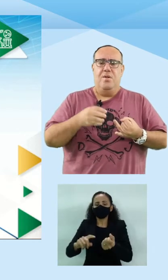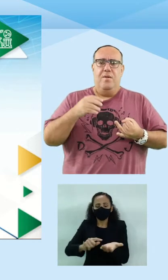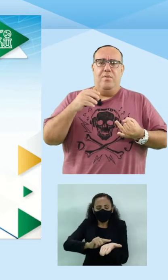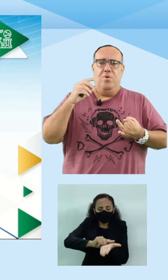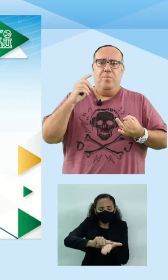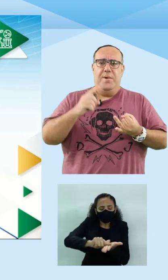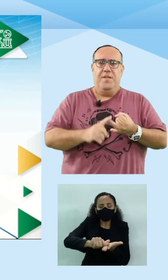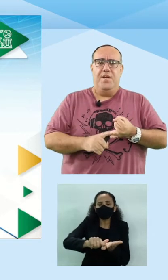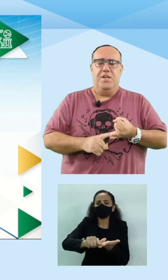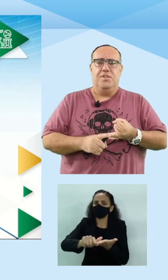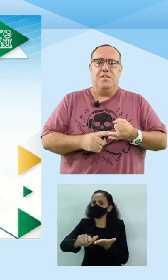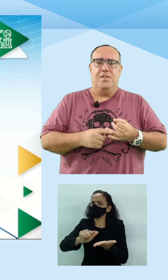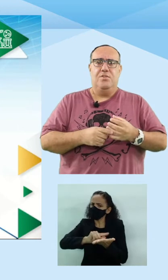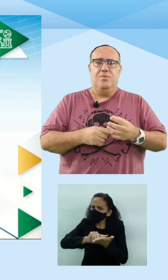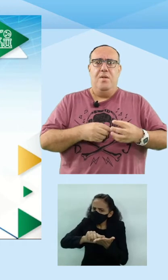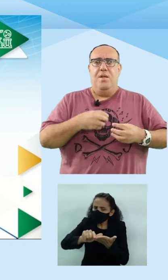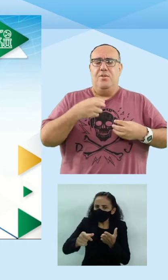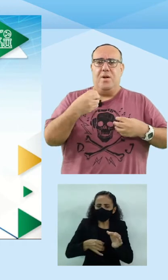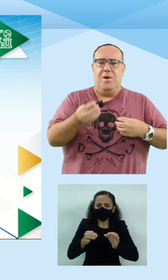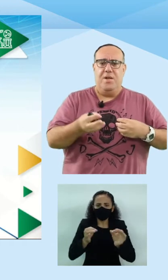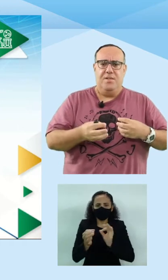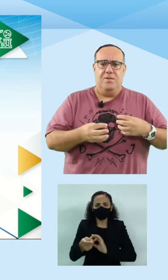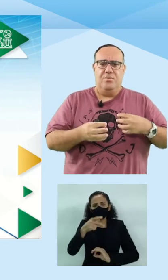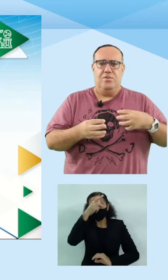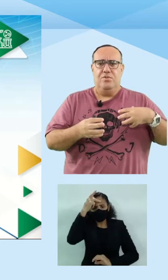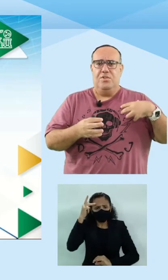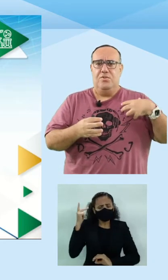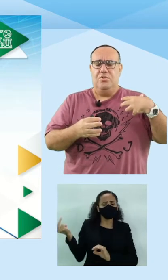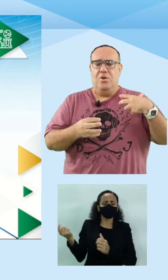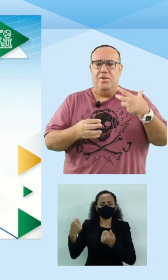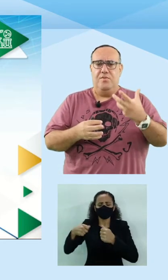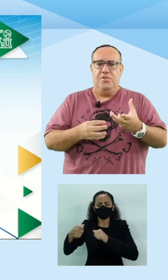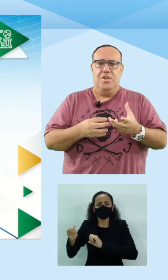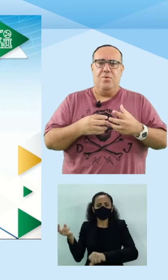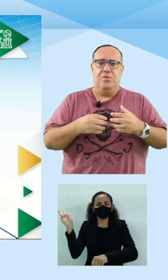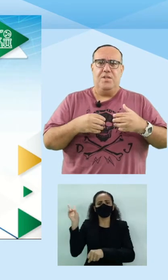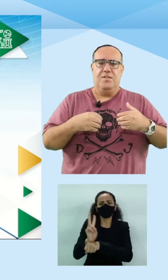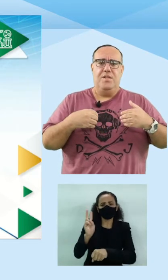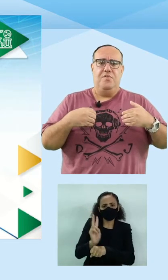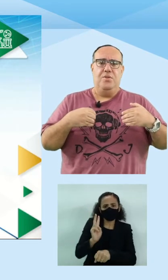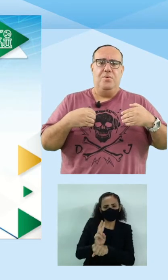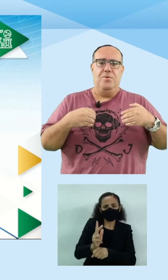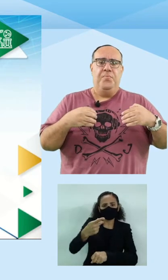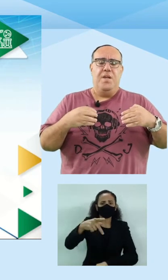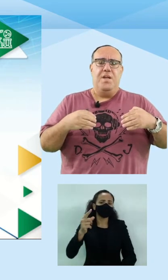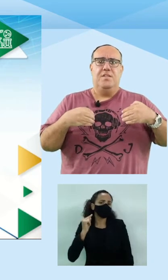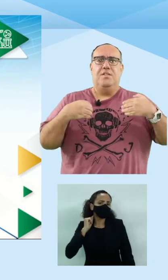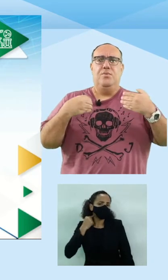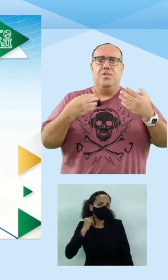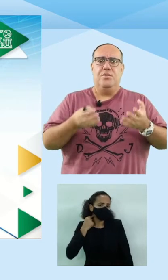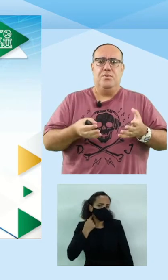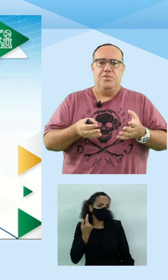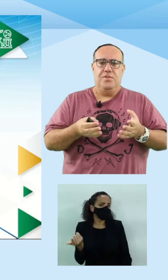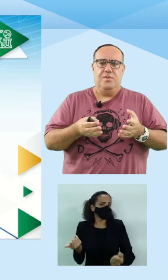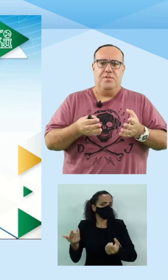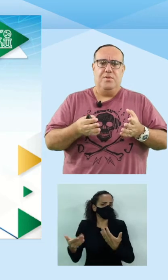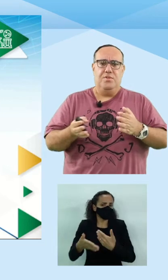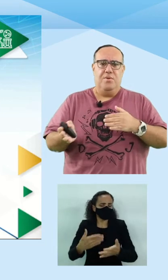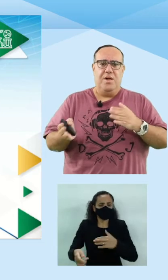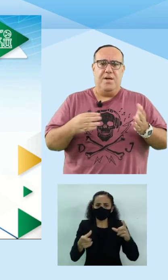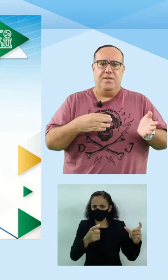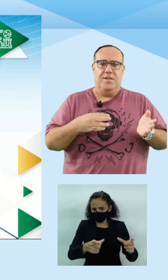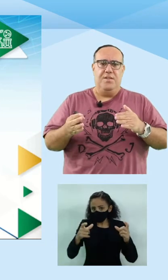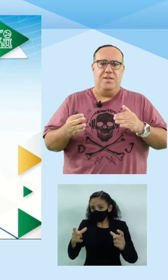trânsito, com o pedestre, tá certo? Indo trabalhar. Então, são situações horríveis que acontecem devido a essas inundações. Então,